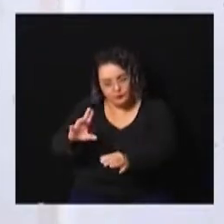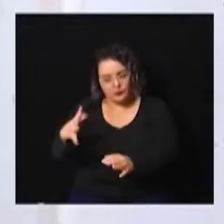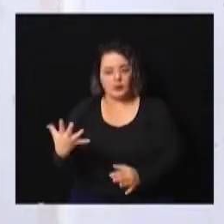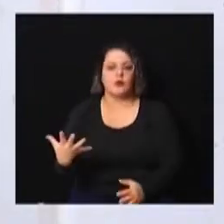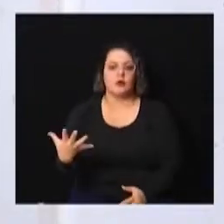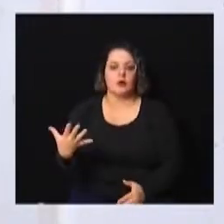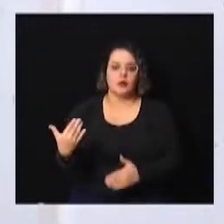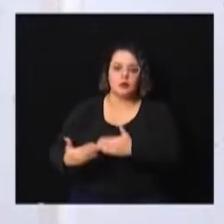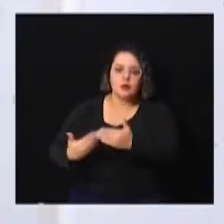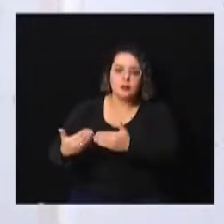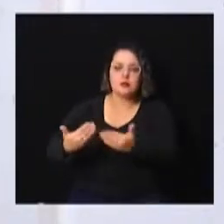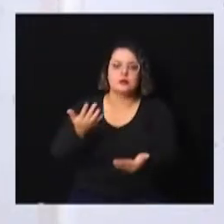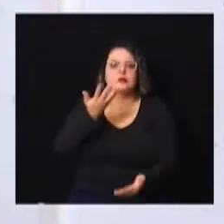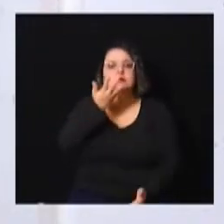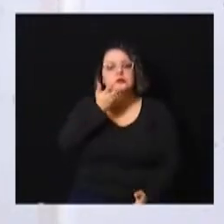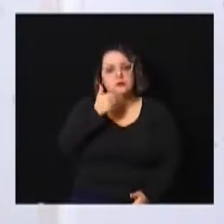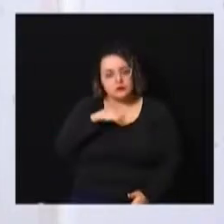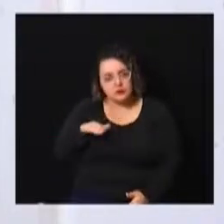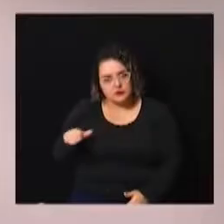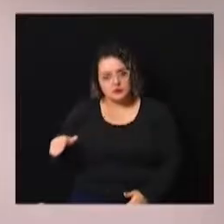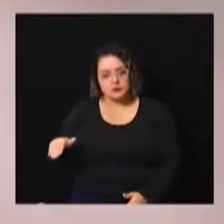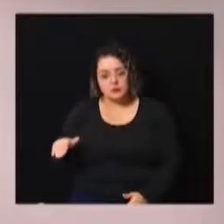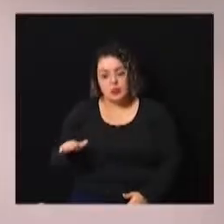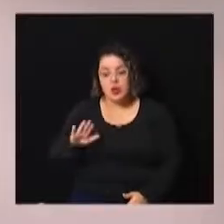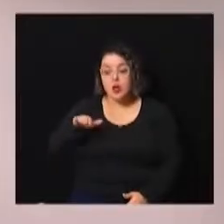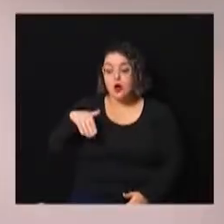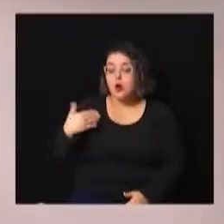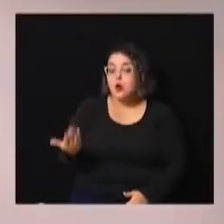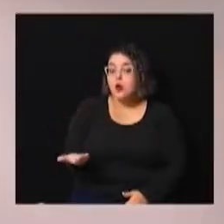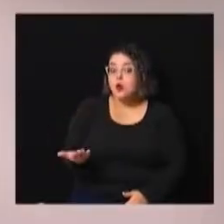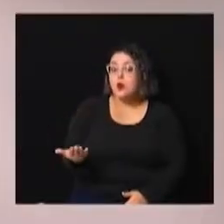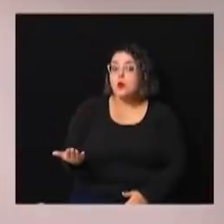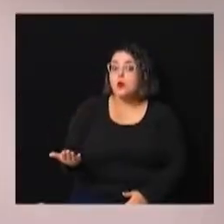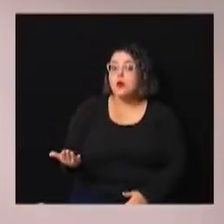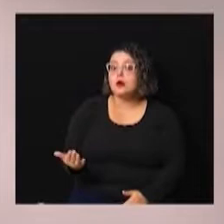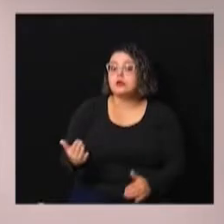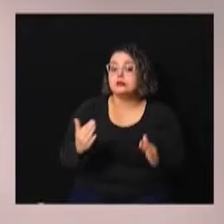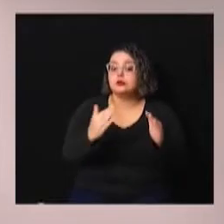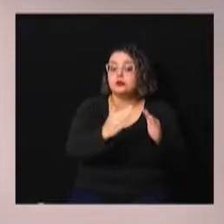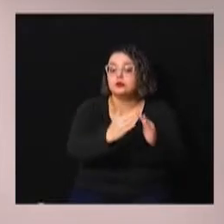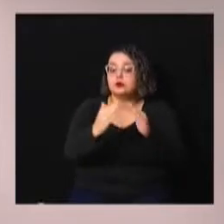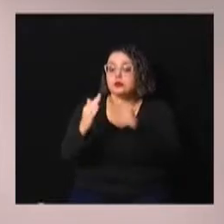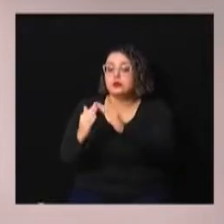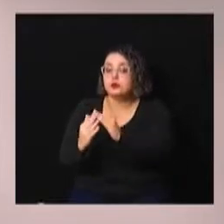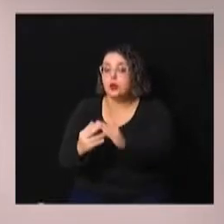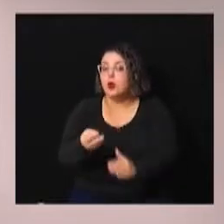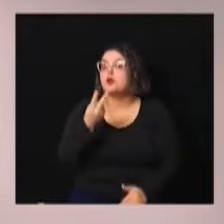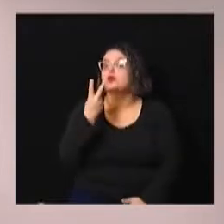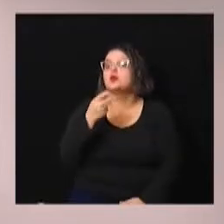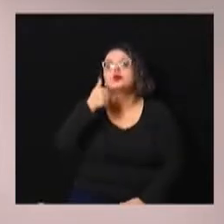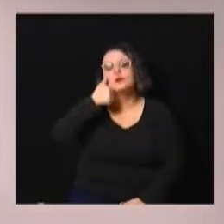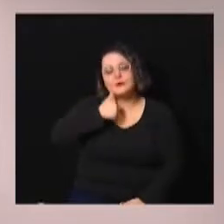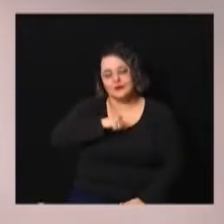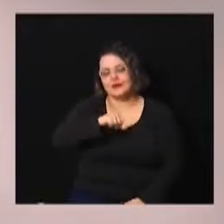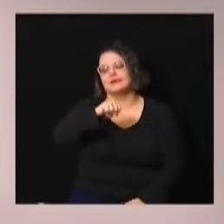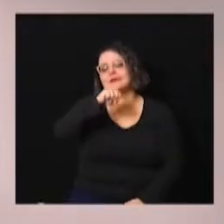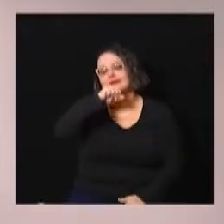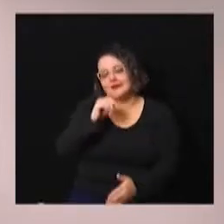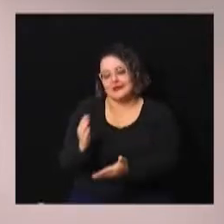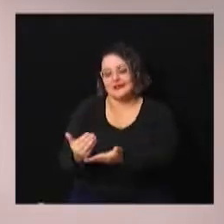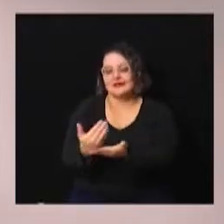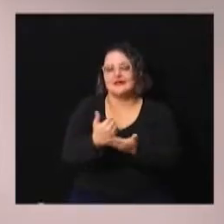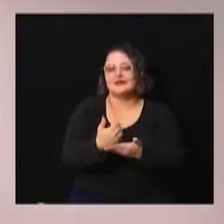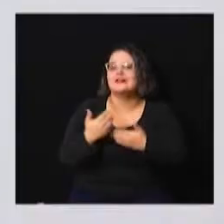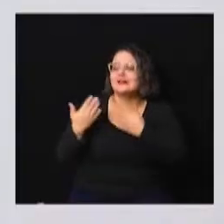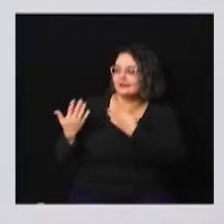resolve a questão processual dessas crianças. E quando este lar tem 2 mães acolhedoras, é assim na casa